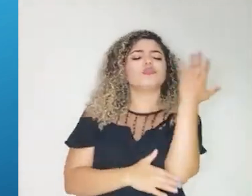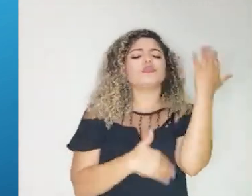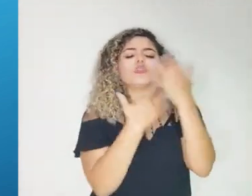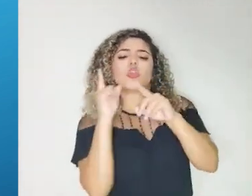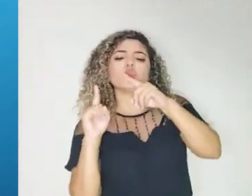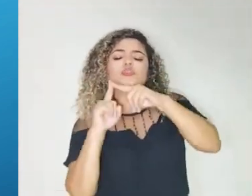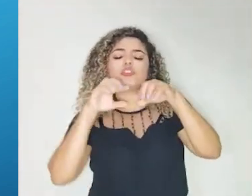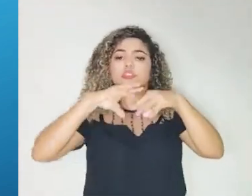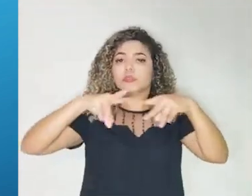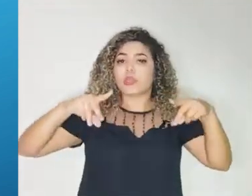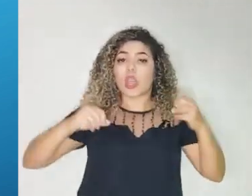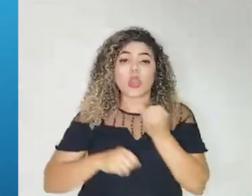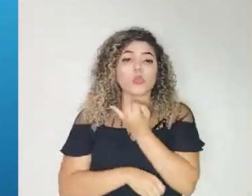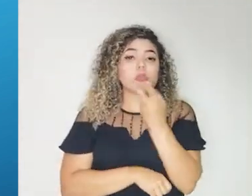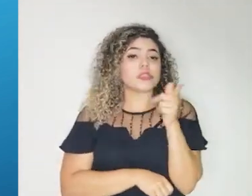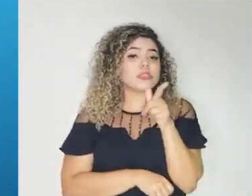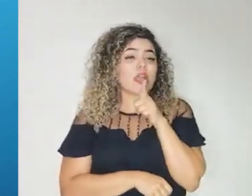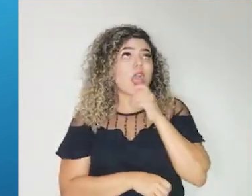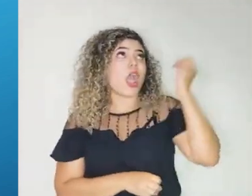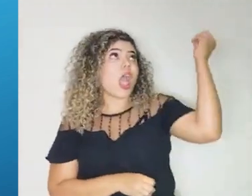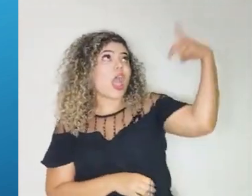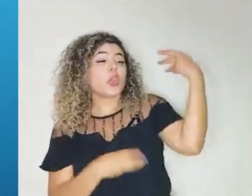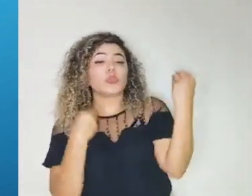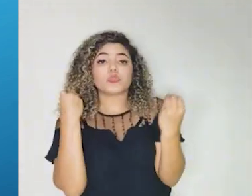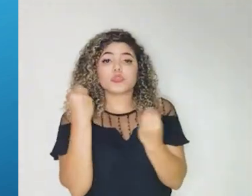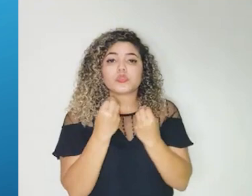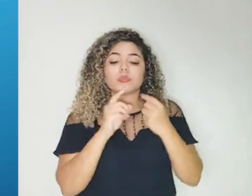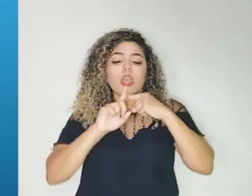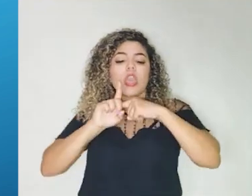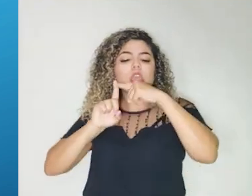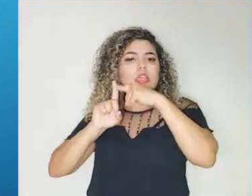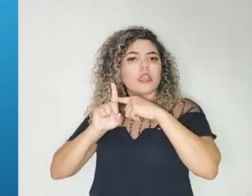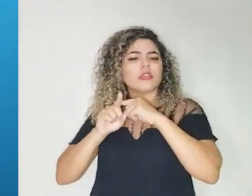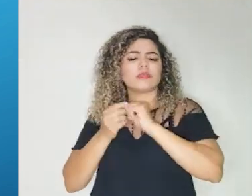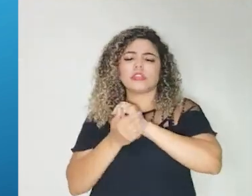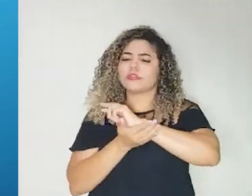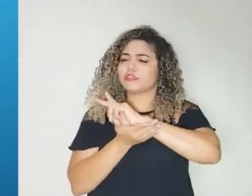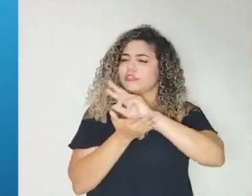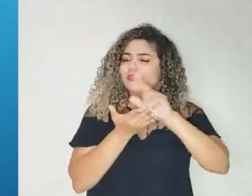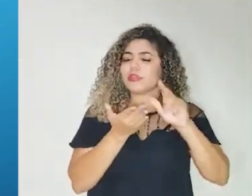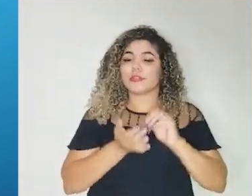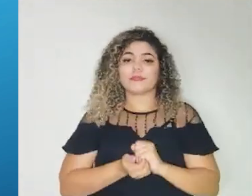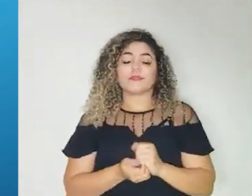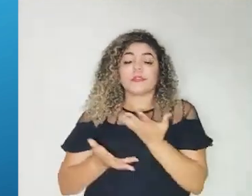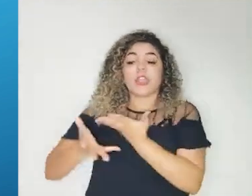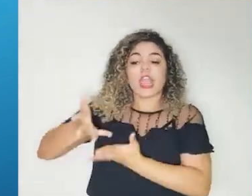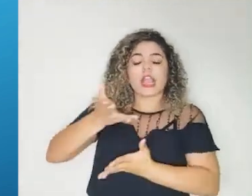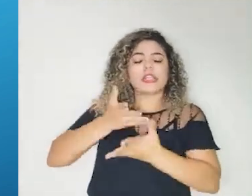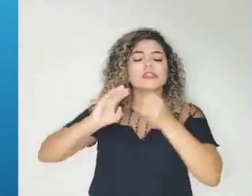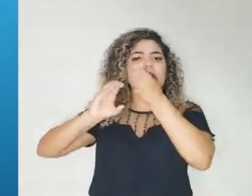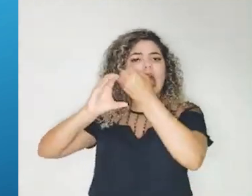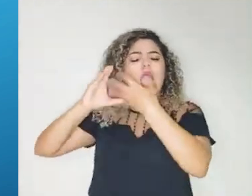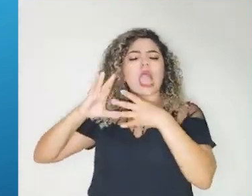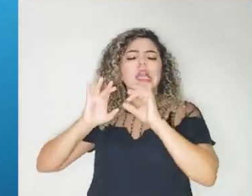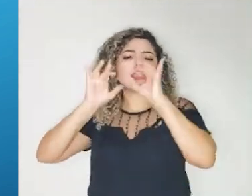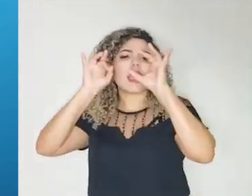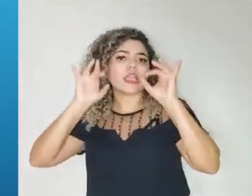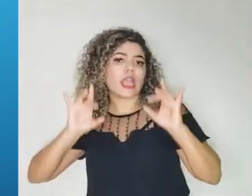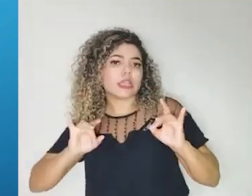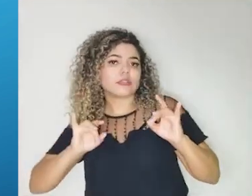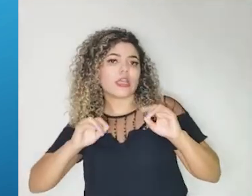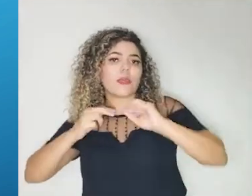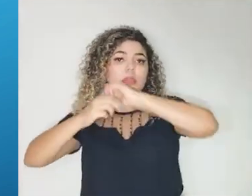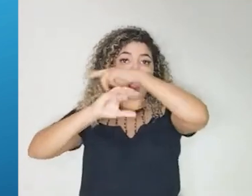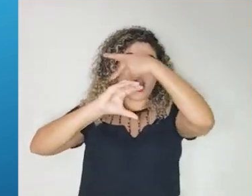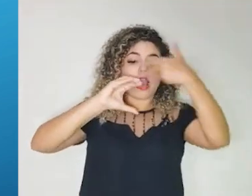de solo, à disponibilidade de luz solar, à temperatura e etc. Correlacionando essas características à flora